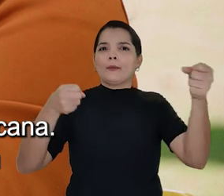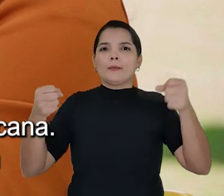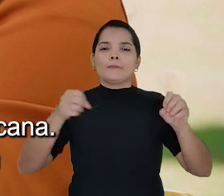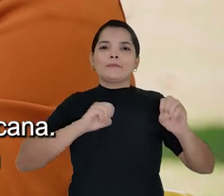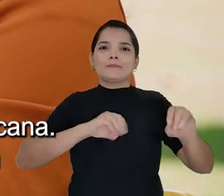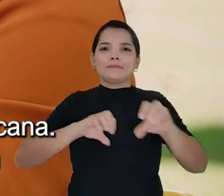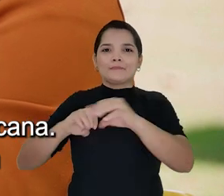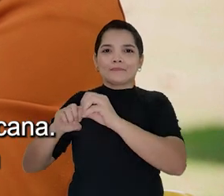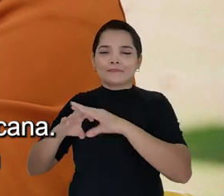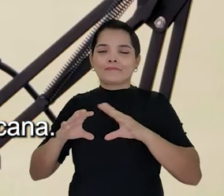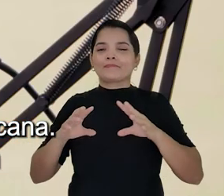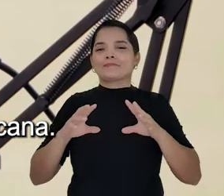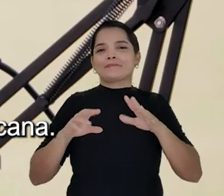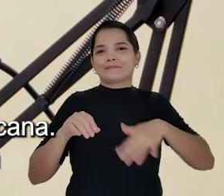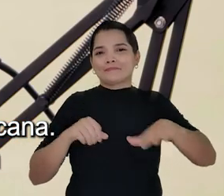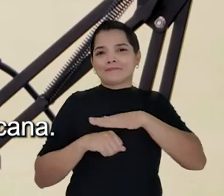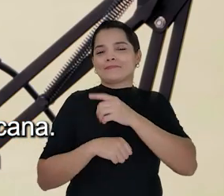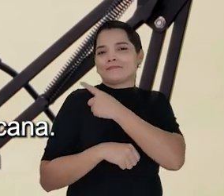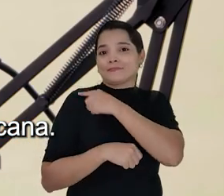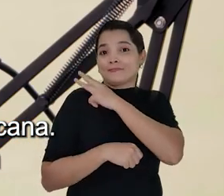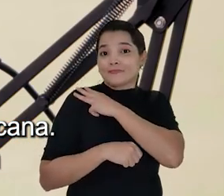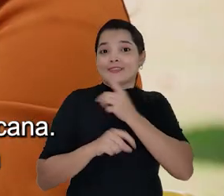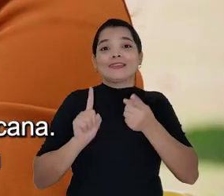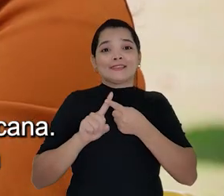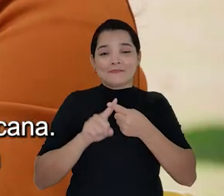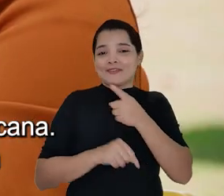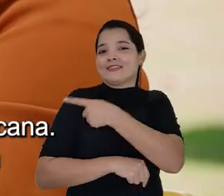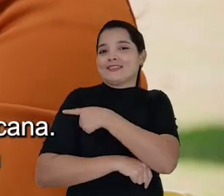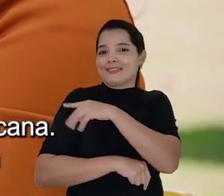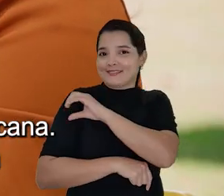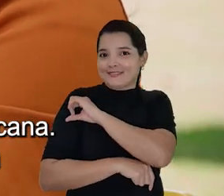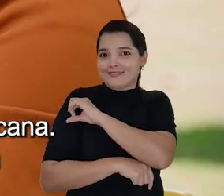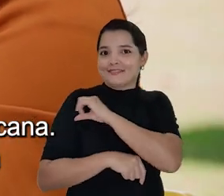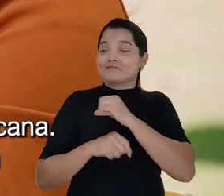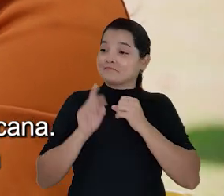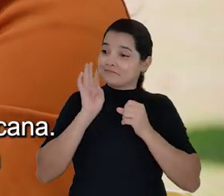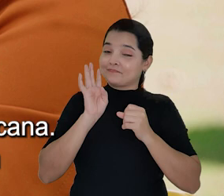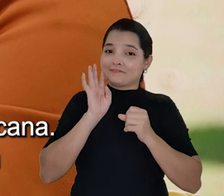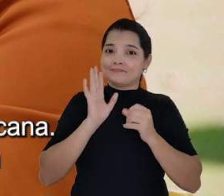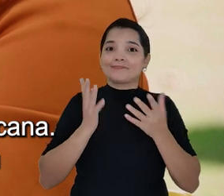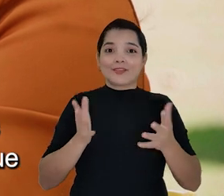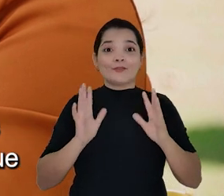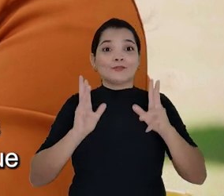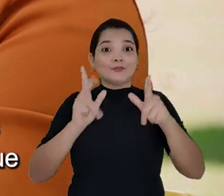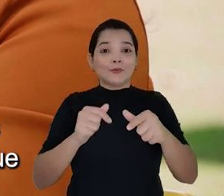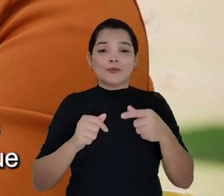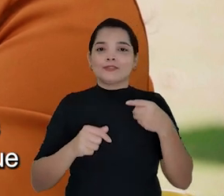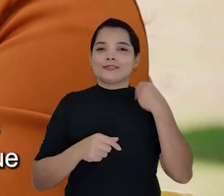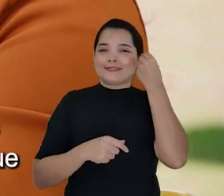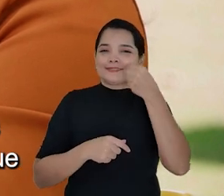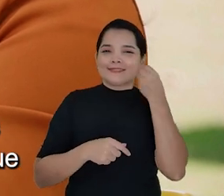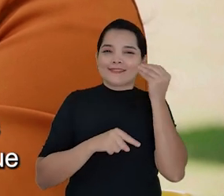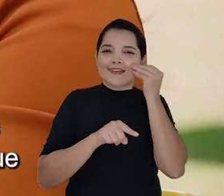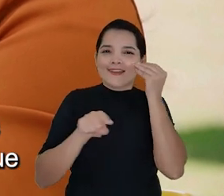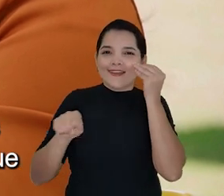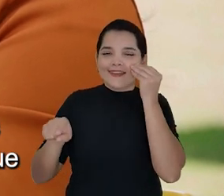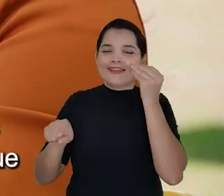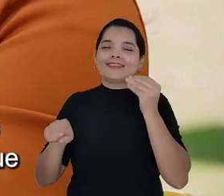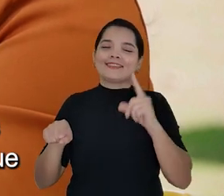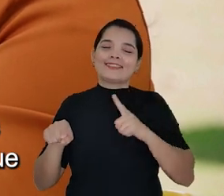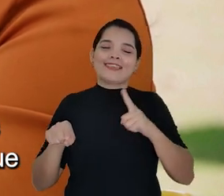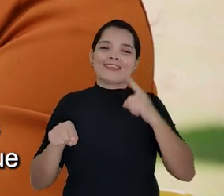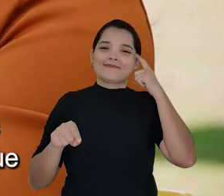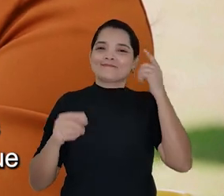fundamental e pro Ensino Médio e todas essas experimentações que acontecem elas consideram inclusive os